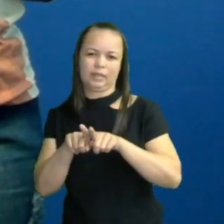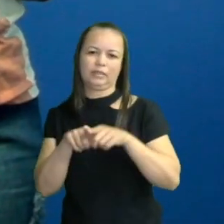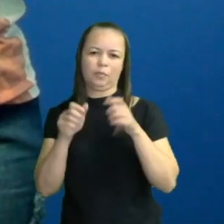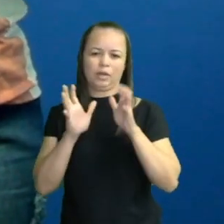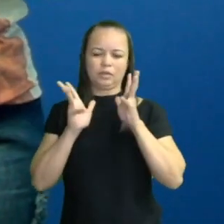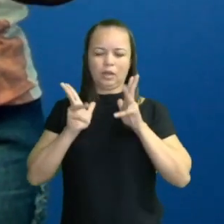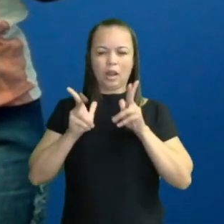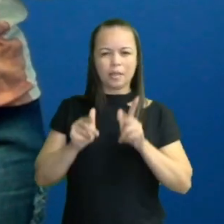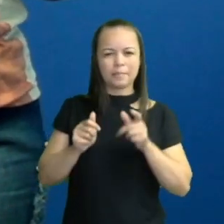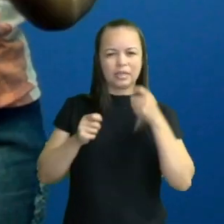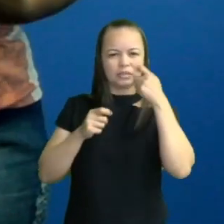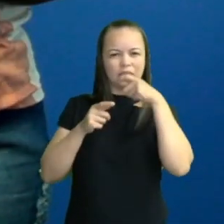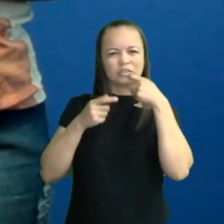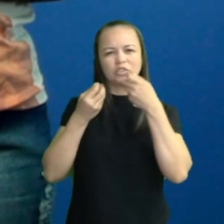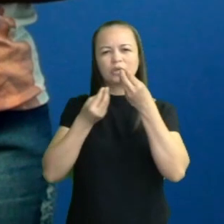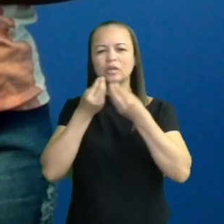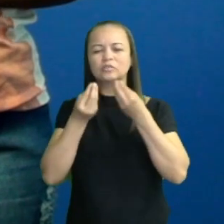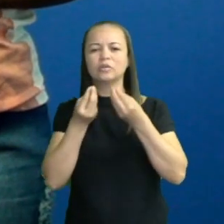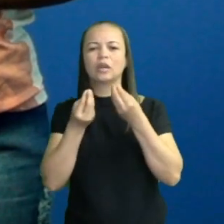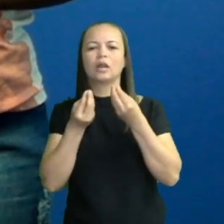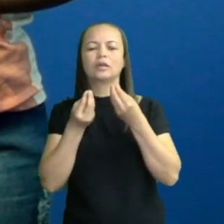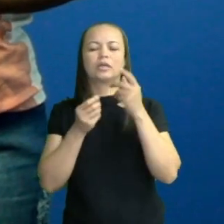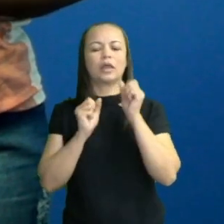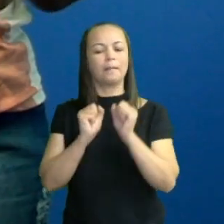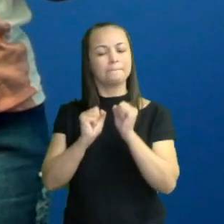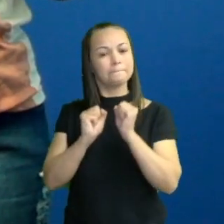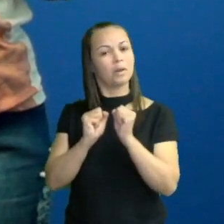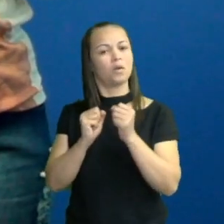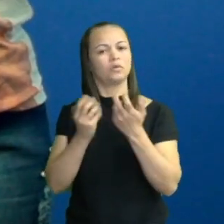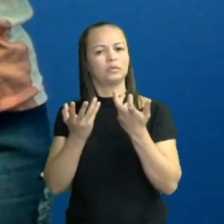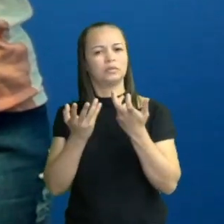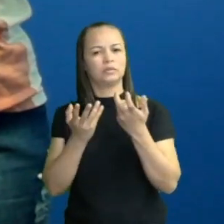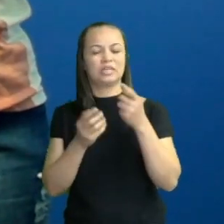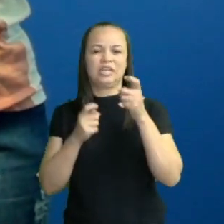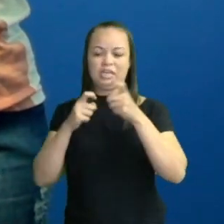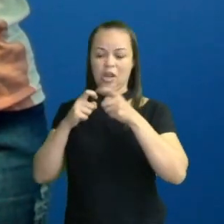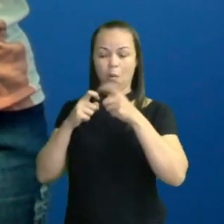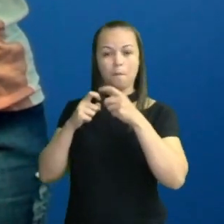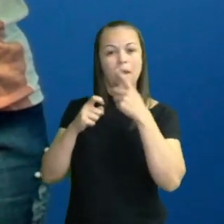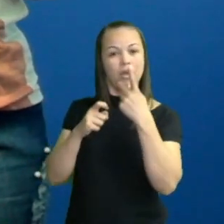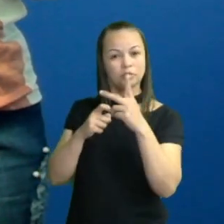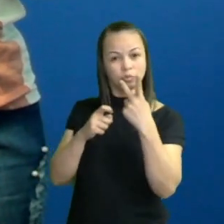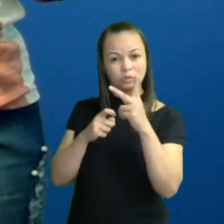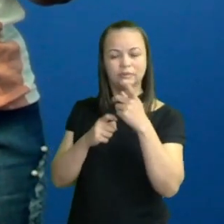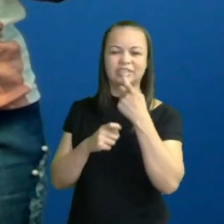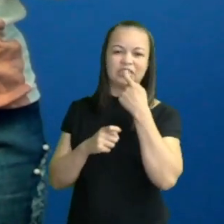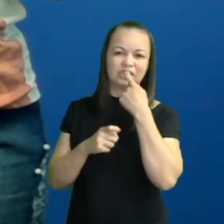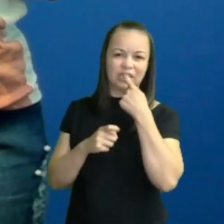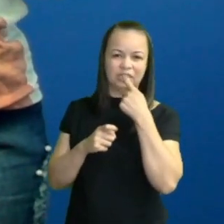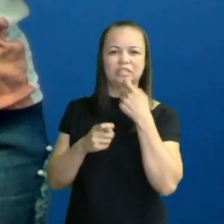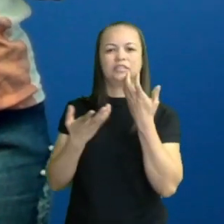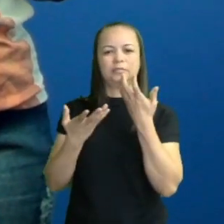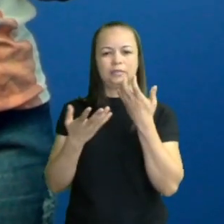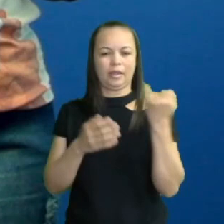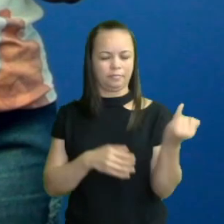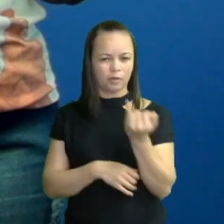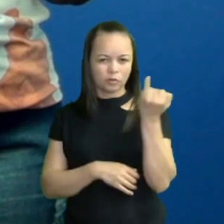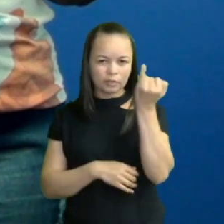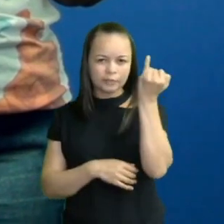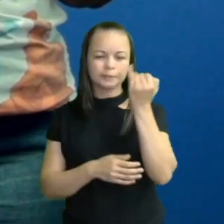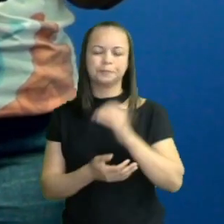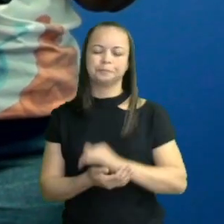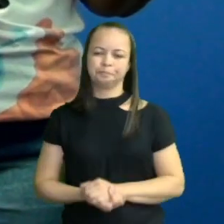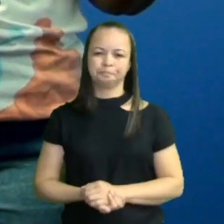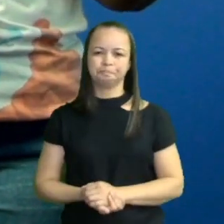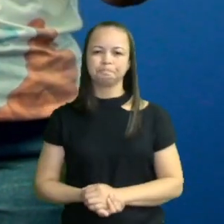limpeza específica com algum utensílio específico que ele possui, ele é o médico do seu dente, é o especialista, é muito importante. Tá